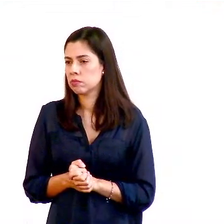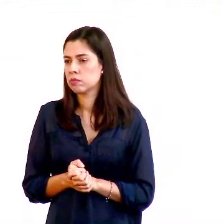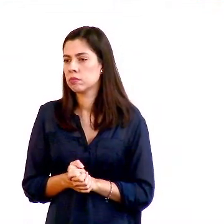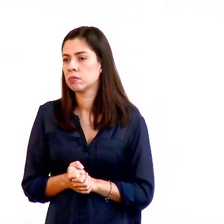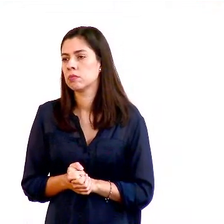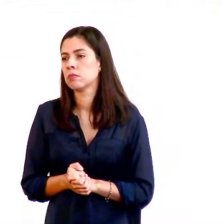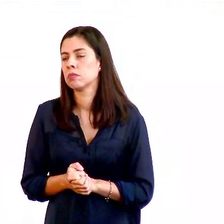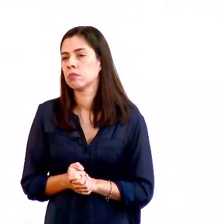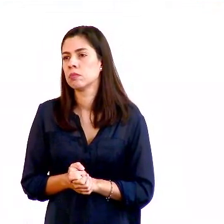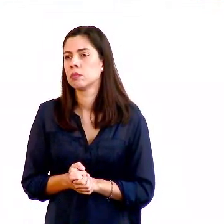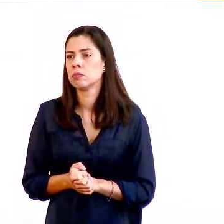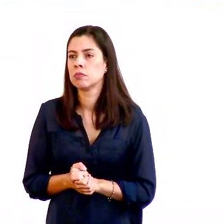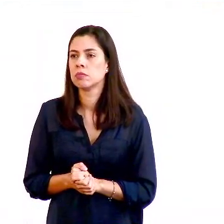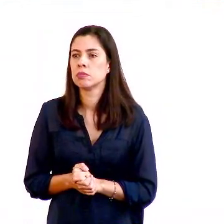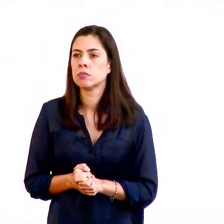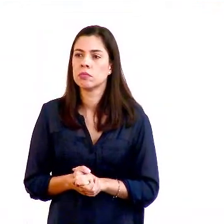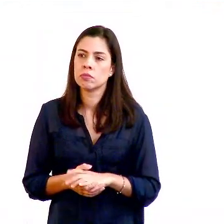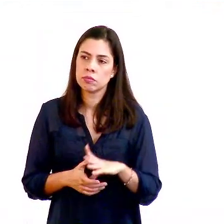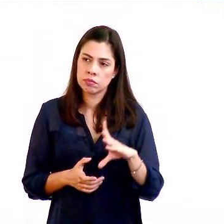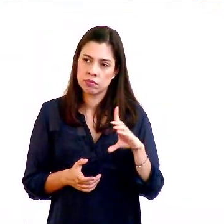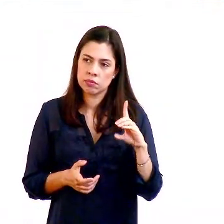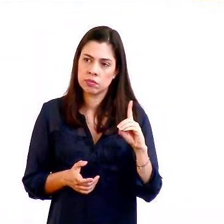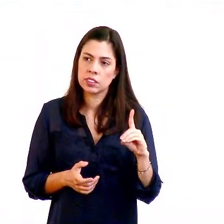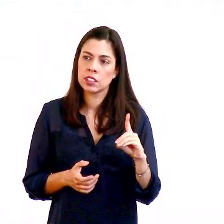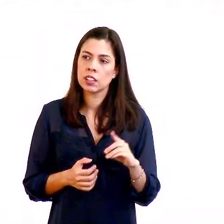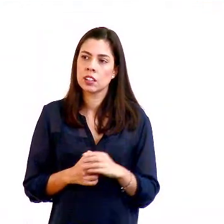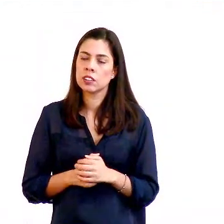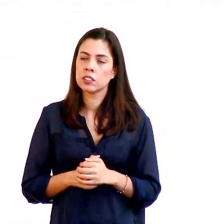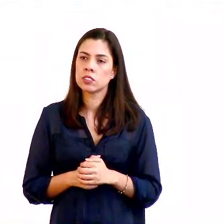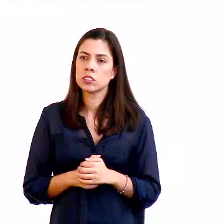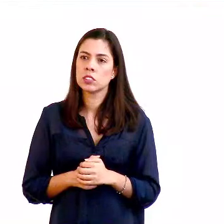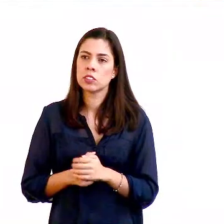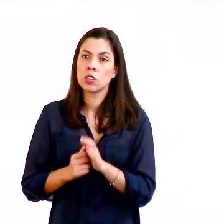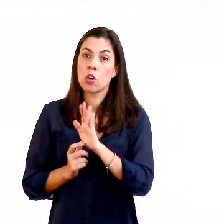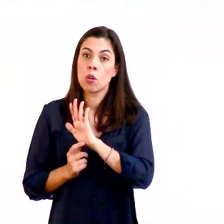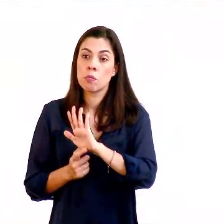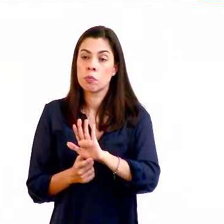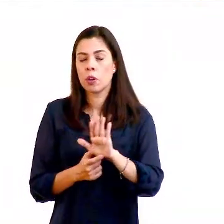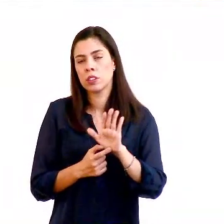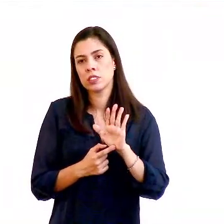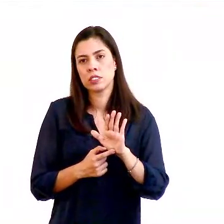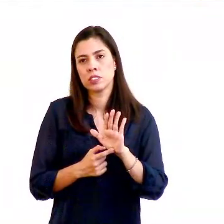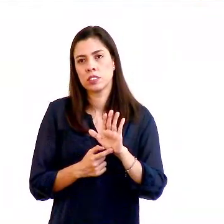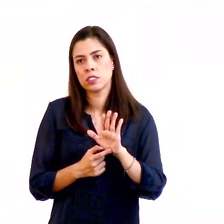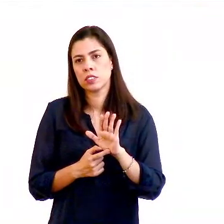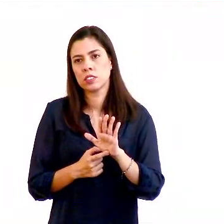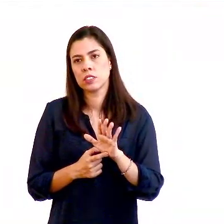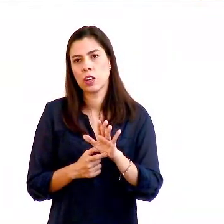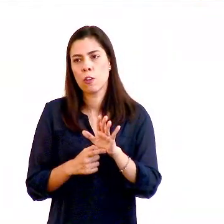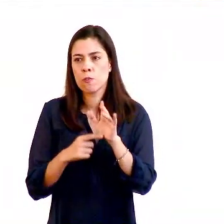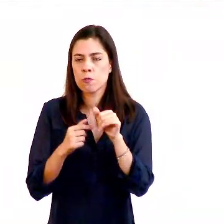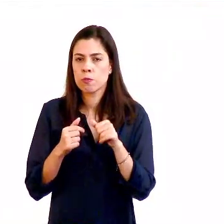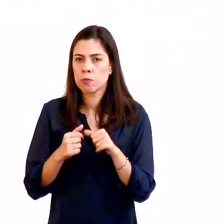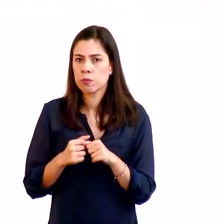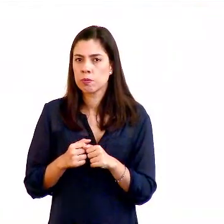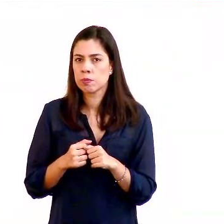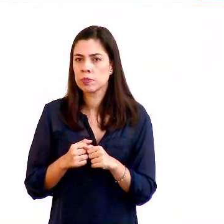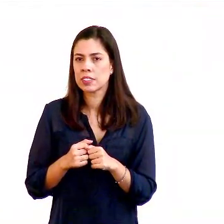contenda. Por isso Deus, quando quis mostrar mais firmemente aos herdeiros da promessa